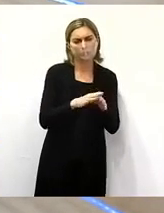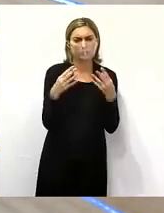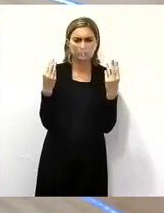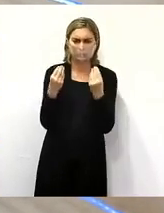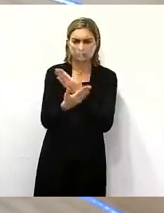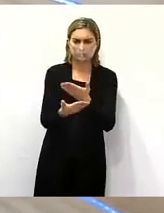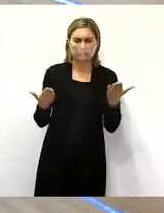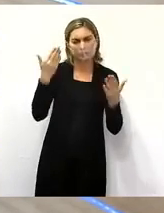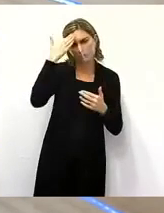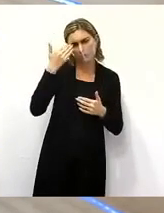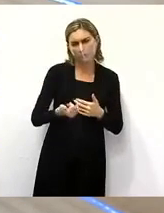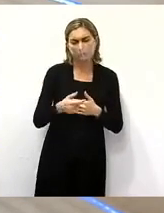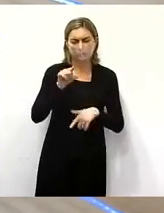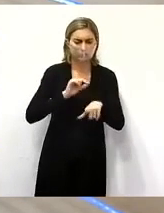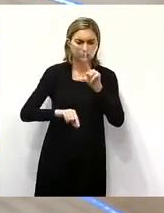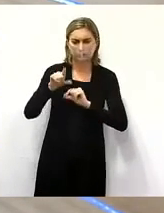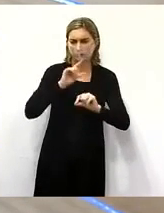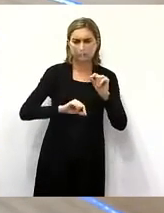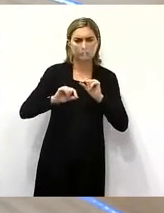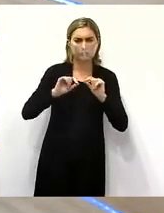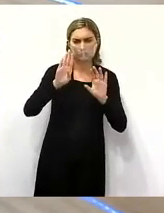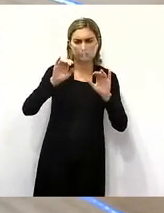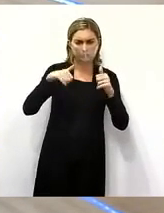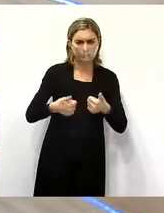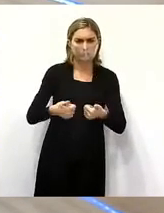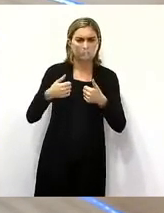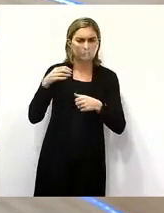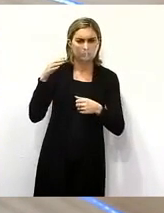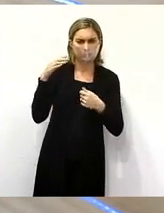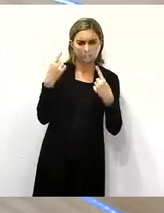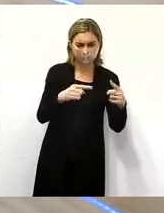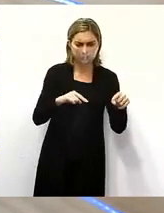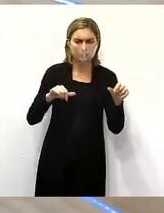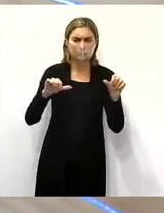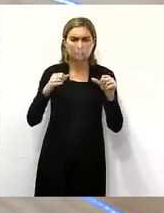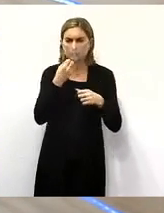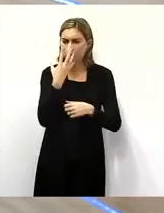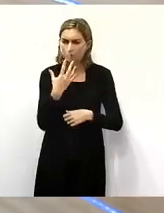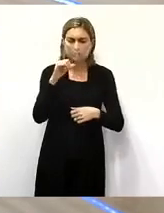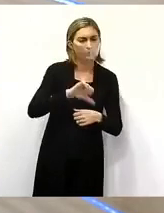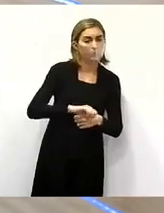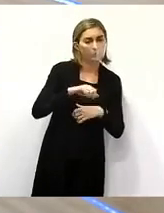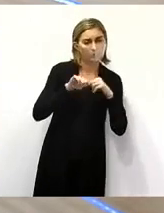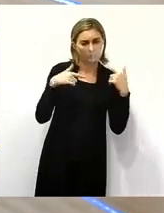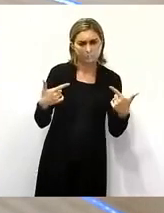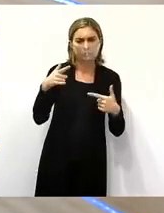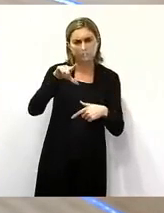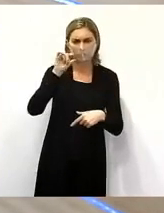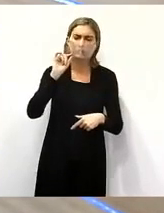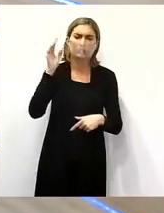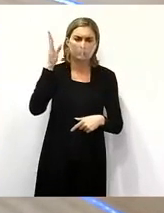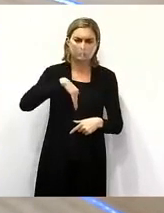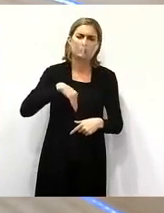que eles saibam escolher entre o bem e o mal. Claro que se ele escolhe o mal, se